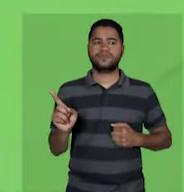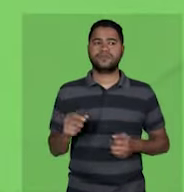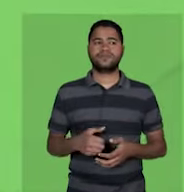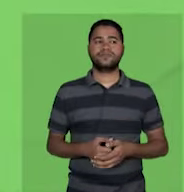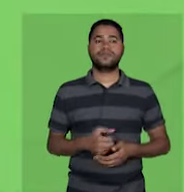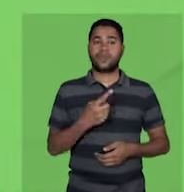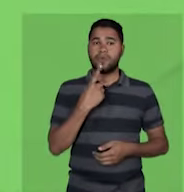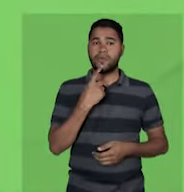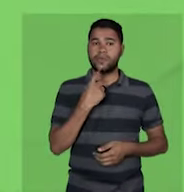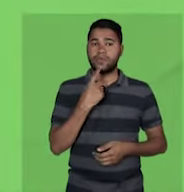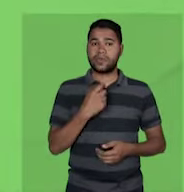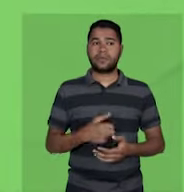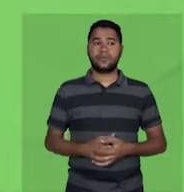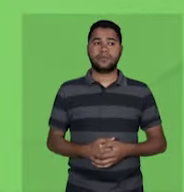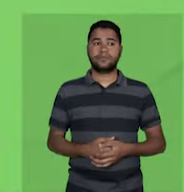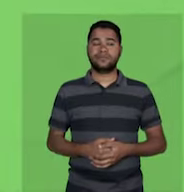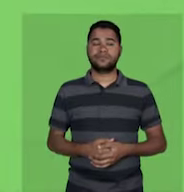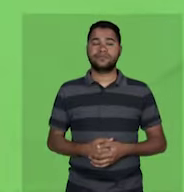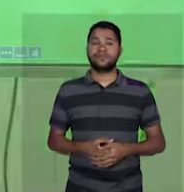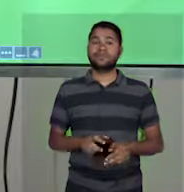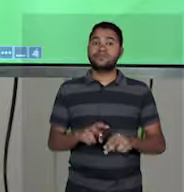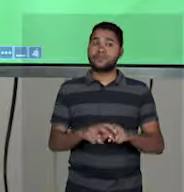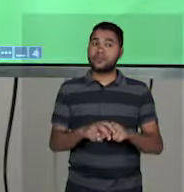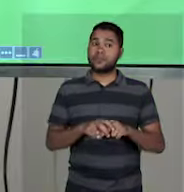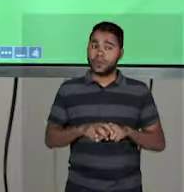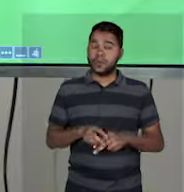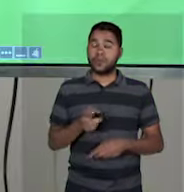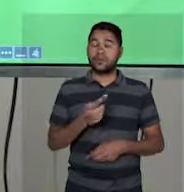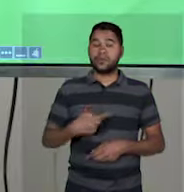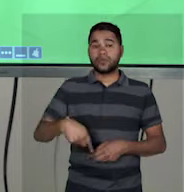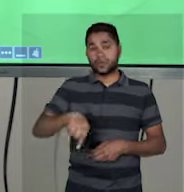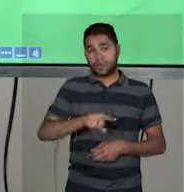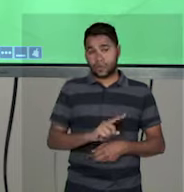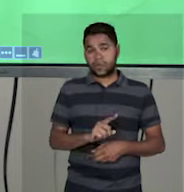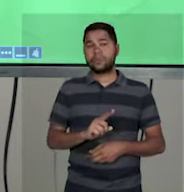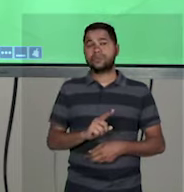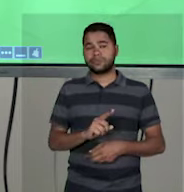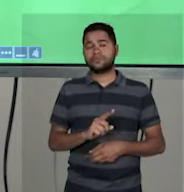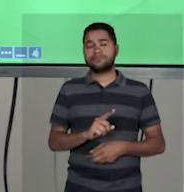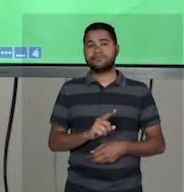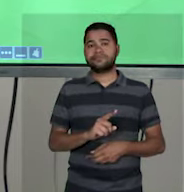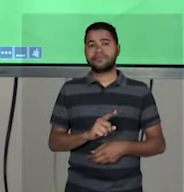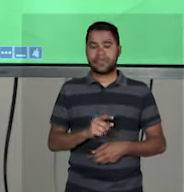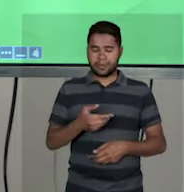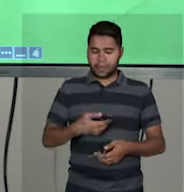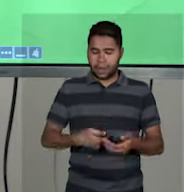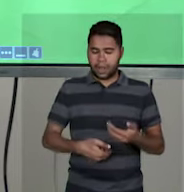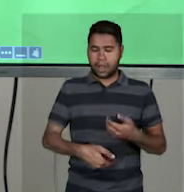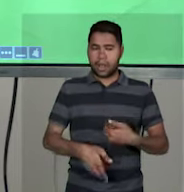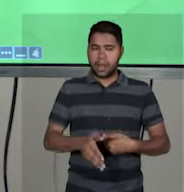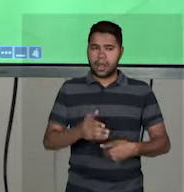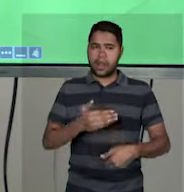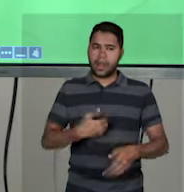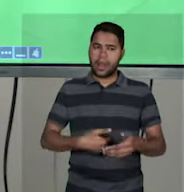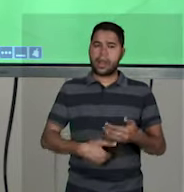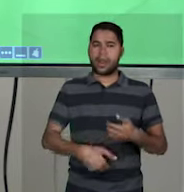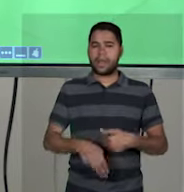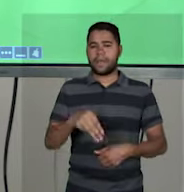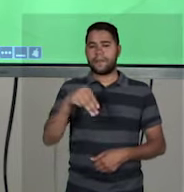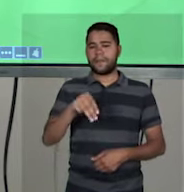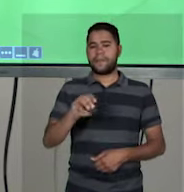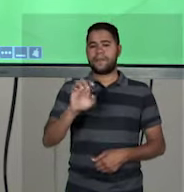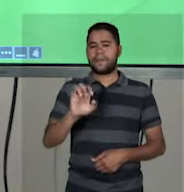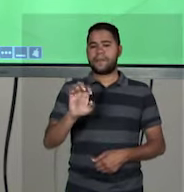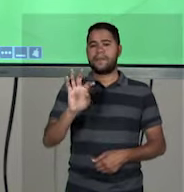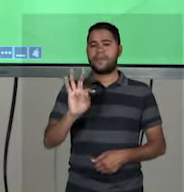o sangue. Então, através dele, nós temos, né, a excreção dos metabólitos, daquilo